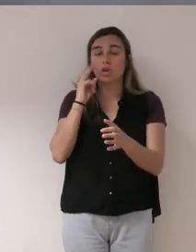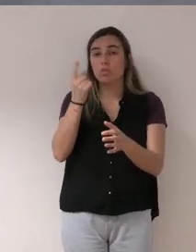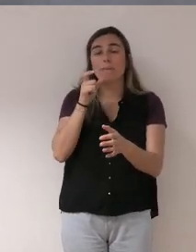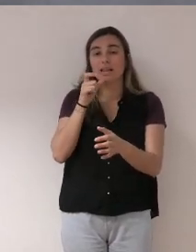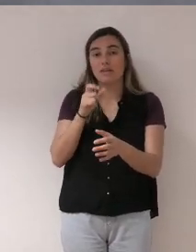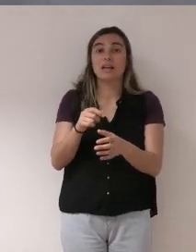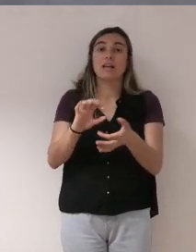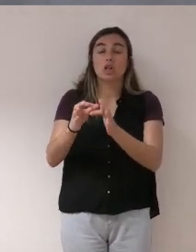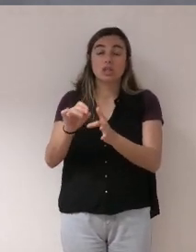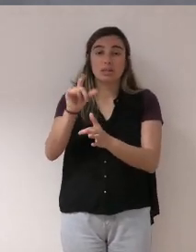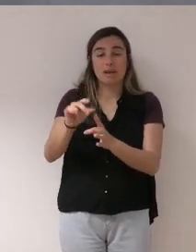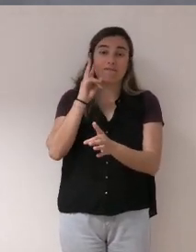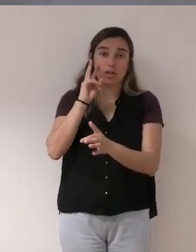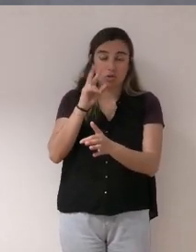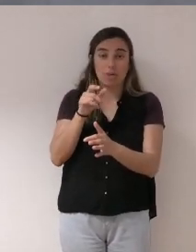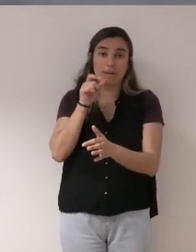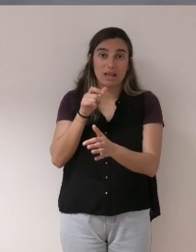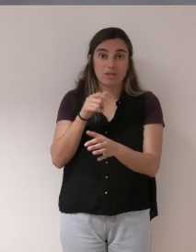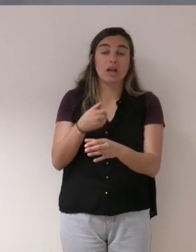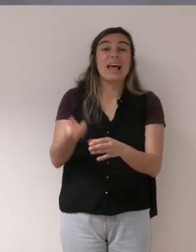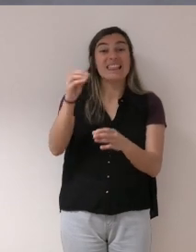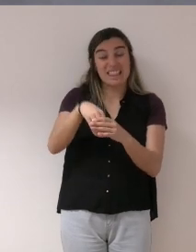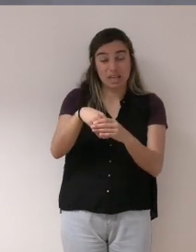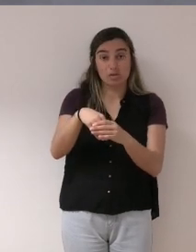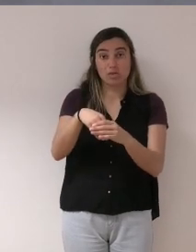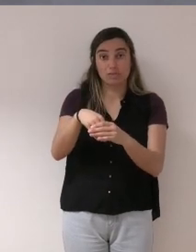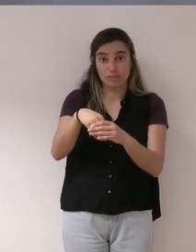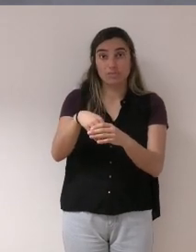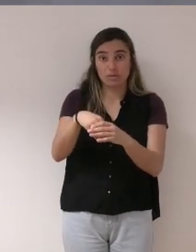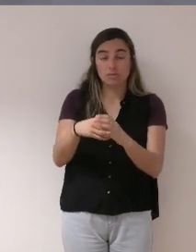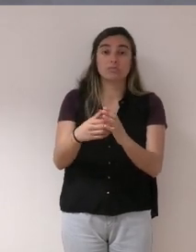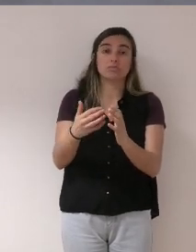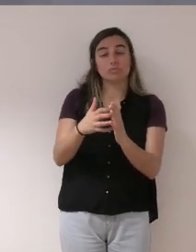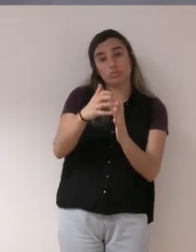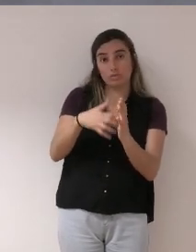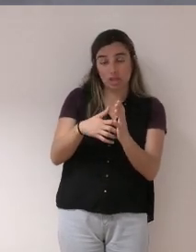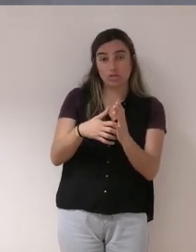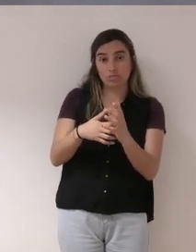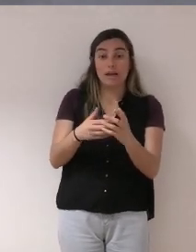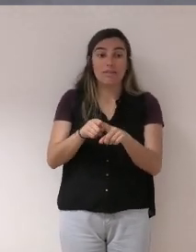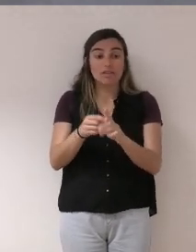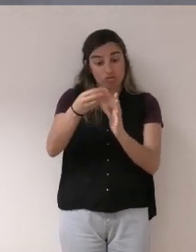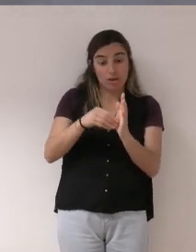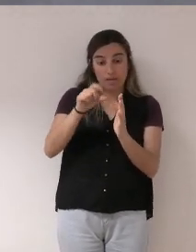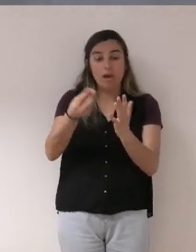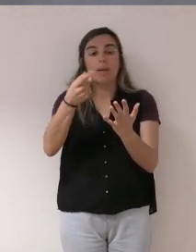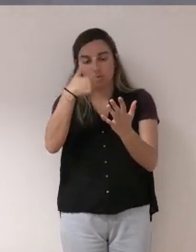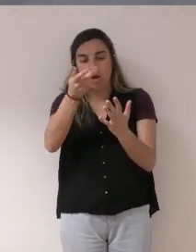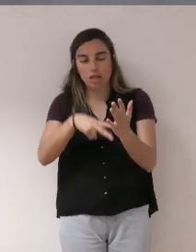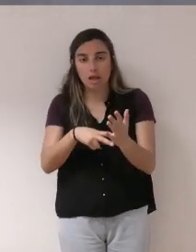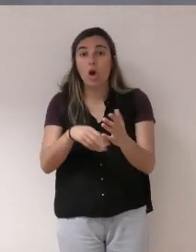aqui posicionais. É o lugar que ocupa no interior de um dado contexto de produção e de recepção que determina o sentido daquilo que é apreendido.